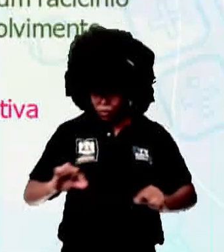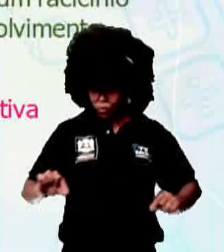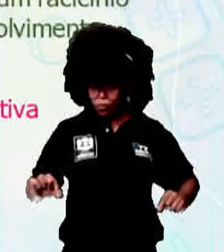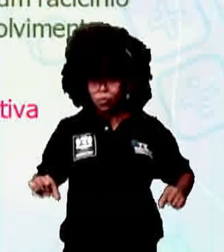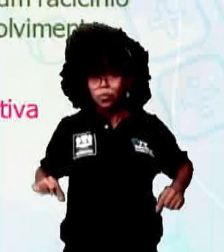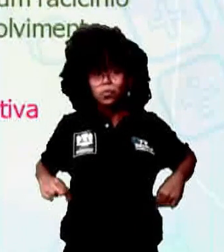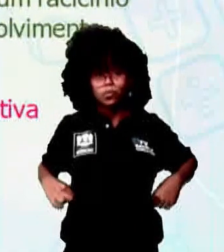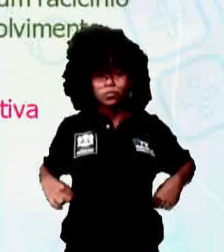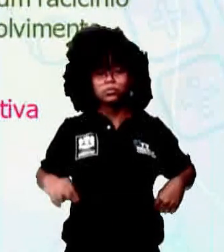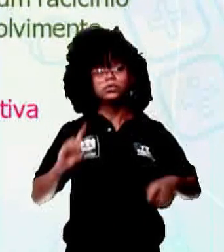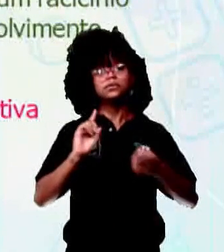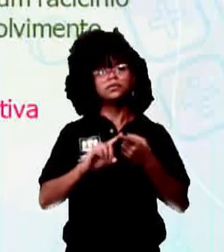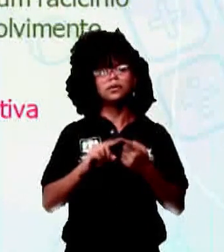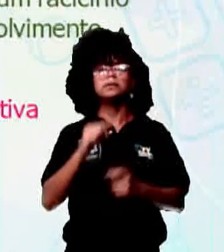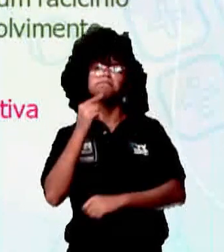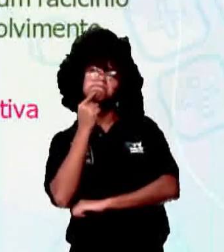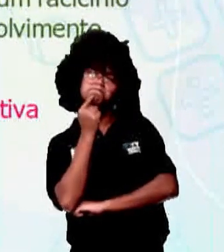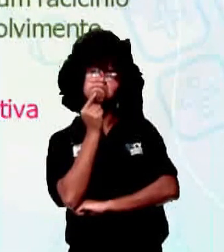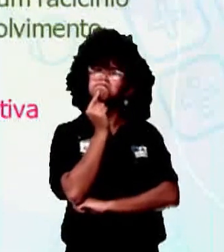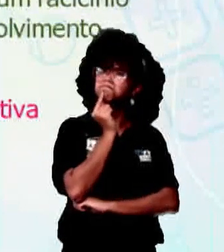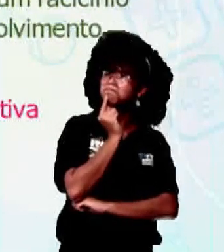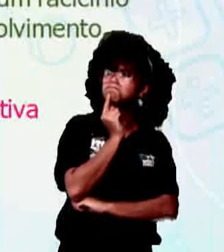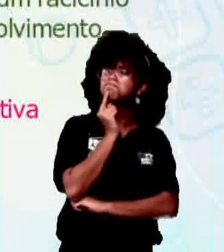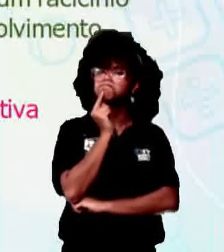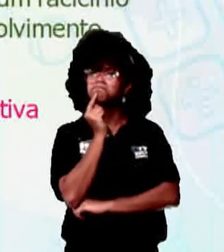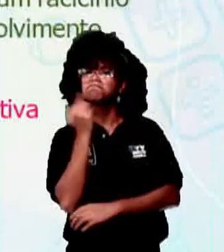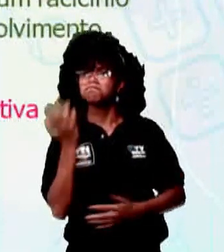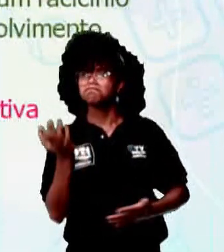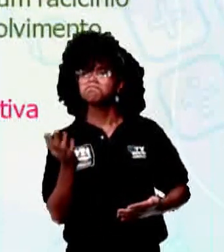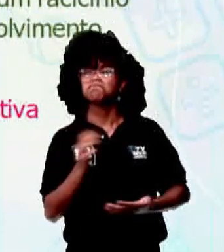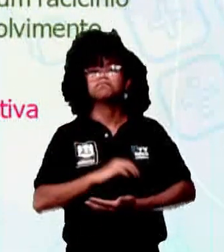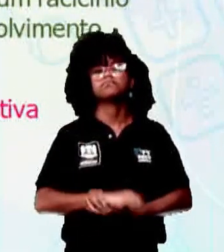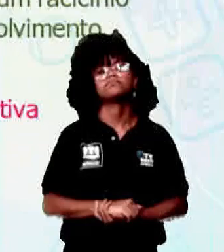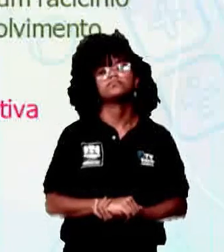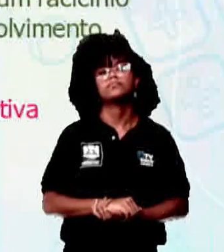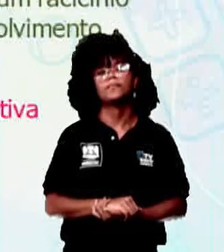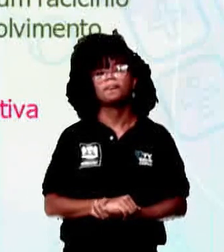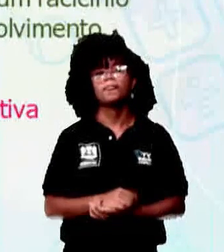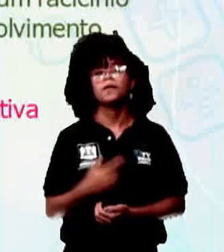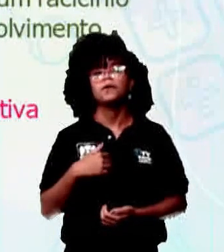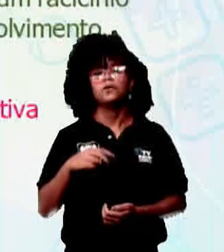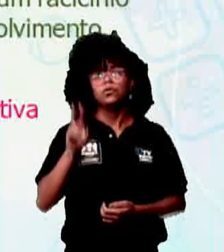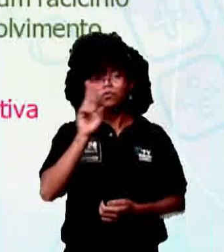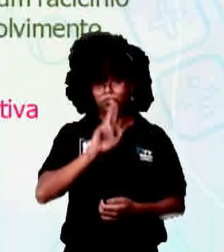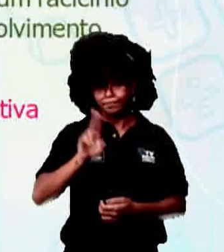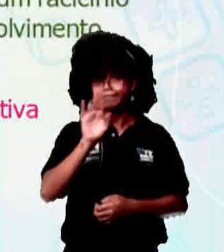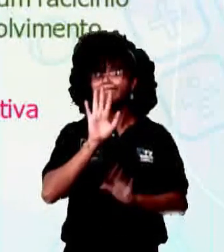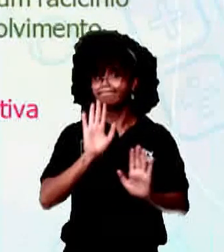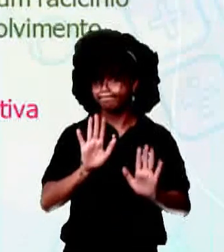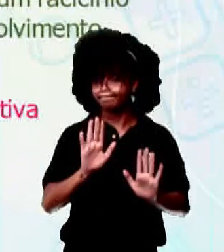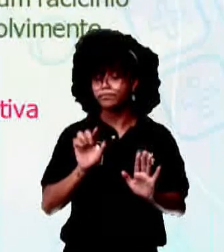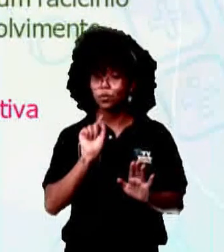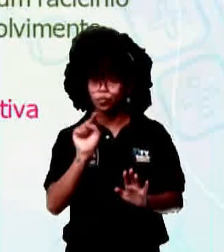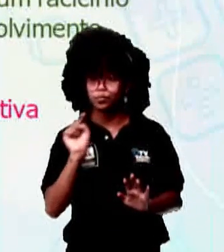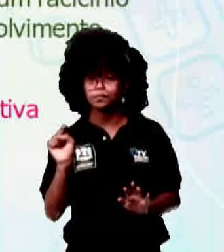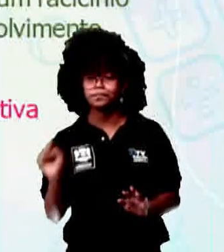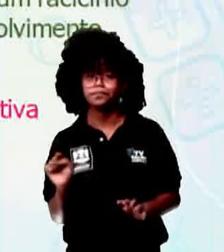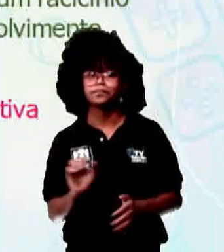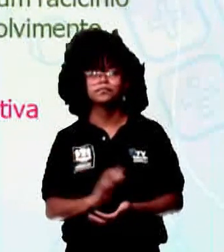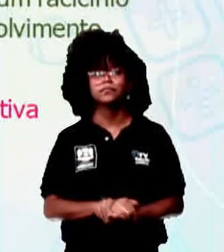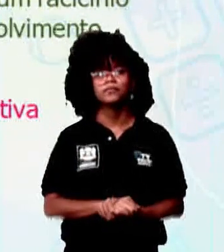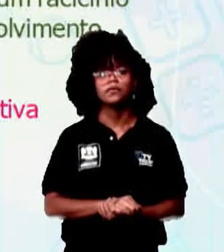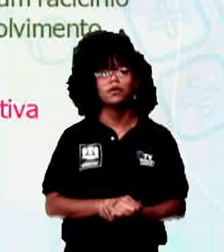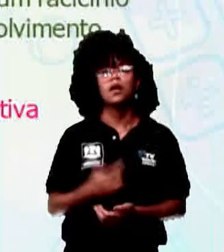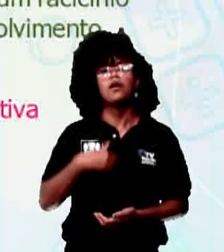e permanece, e reticências. Eu vou falar um pouquinho do uso dessas reticências aqui. Eu disse para